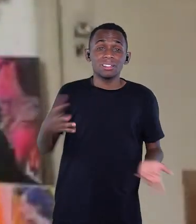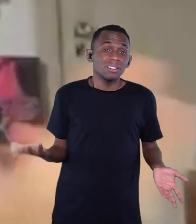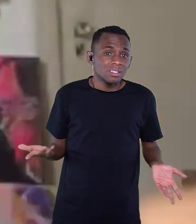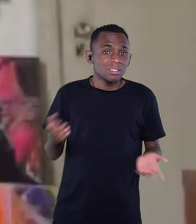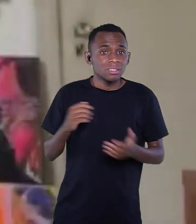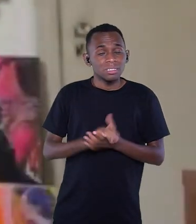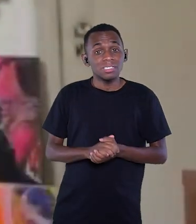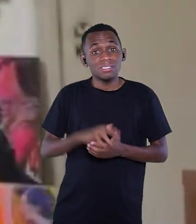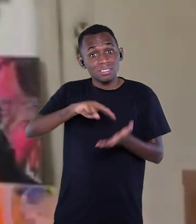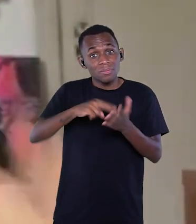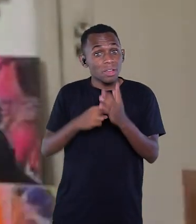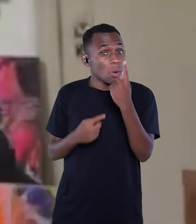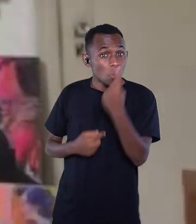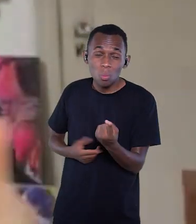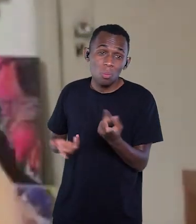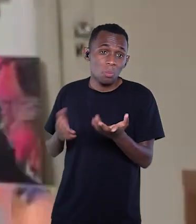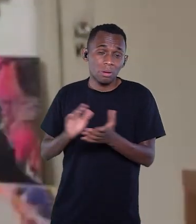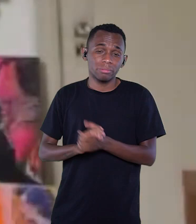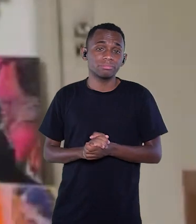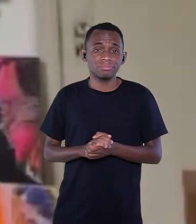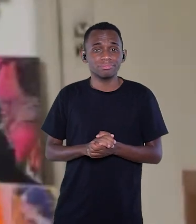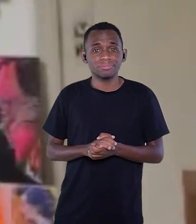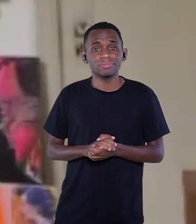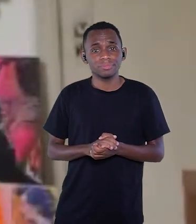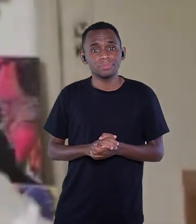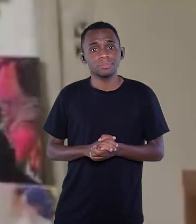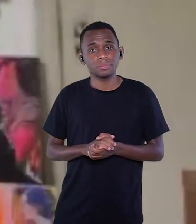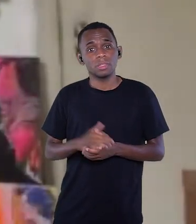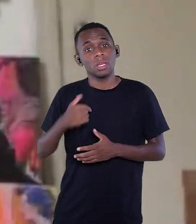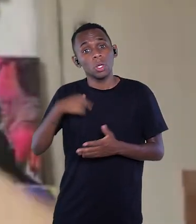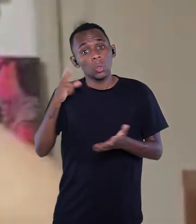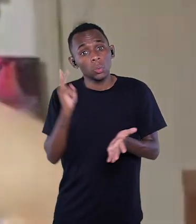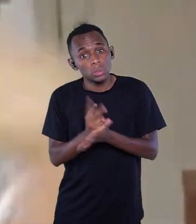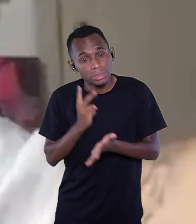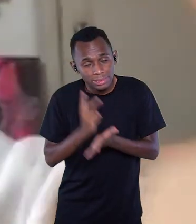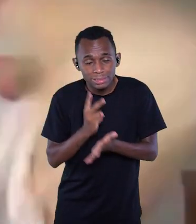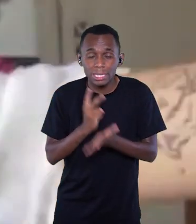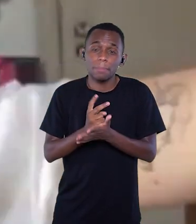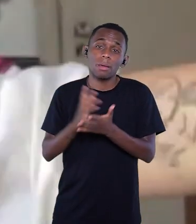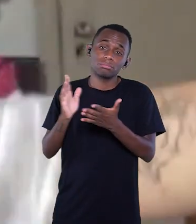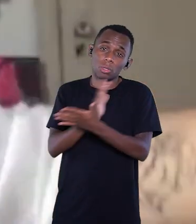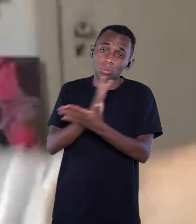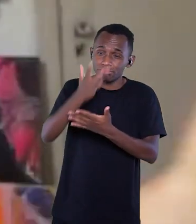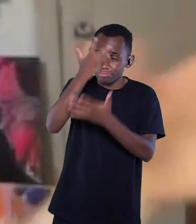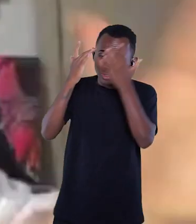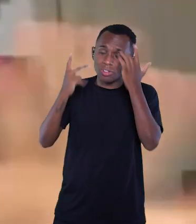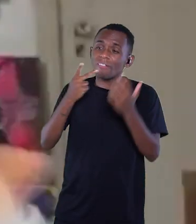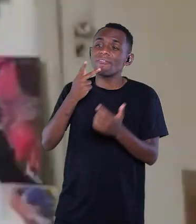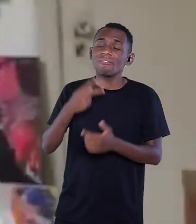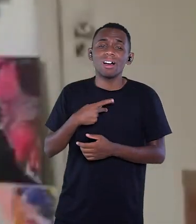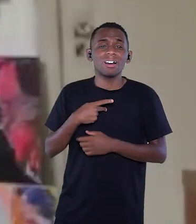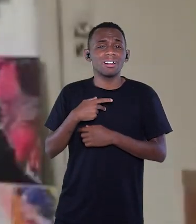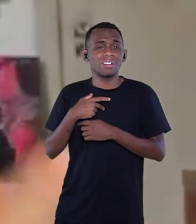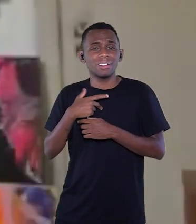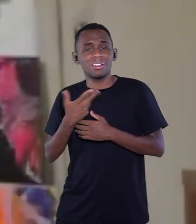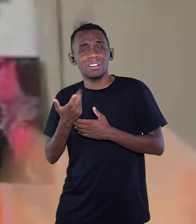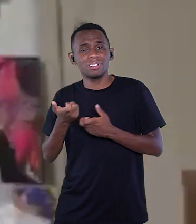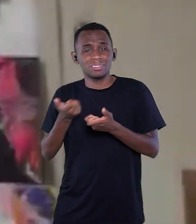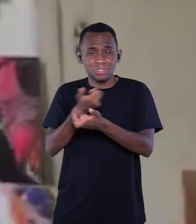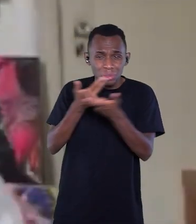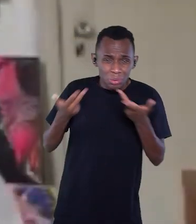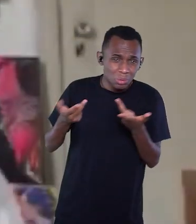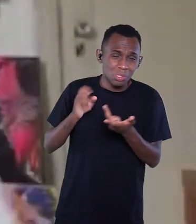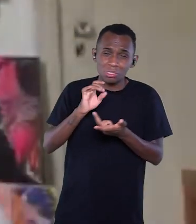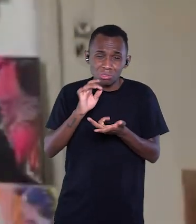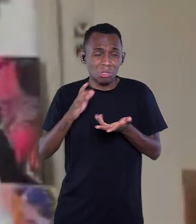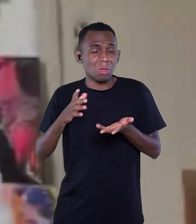Então, por que você quer falar sobre isso? Não, mas acho que então, eu tô sempre assim, alguém me falou, não, vai para... Então, acho que é panfleto que você está fazendo,